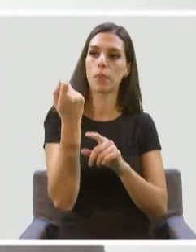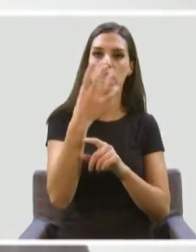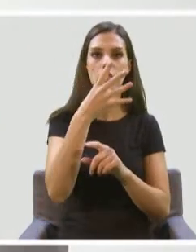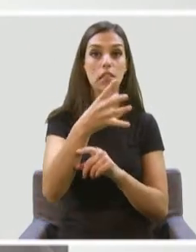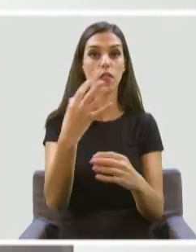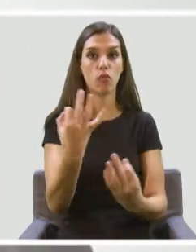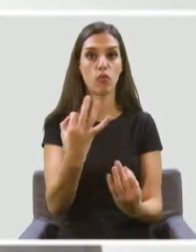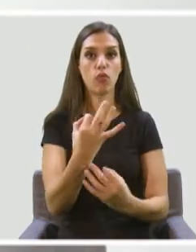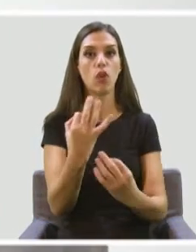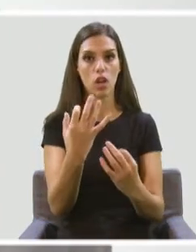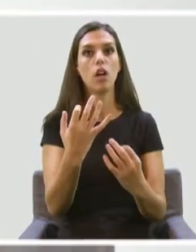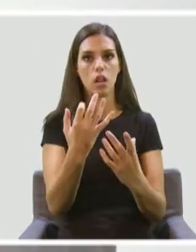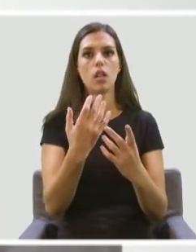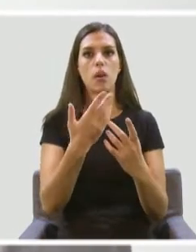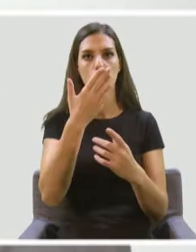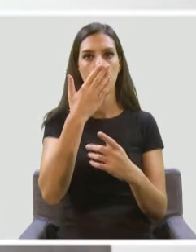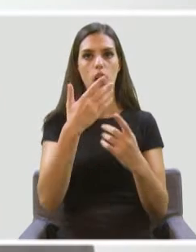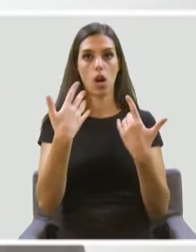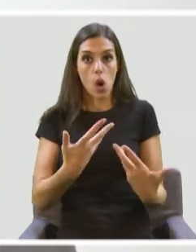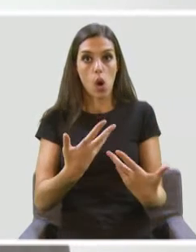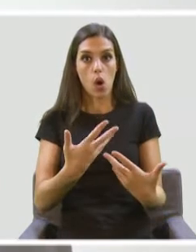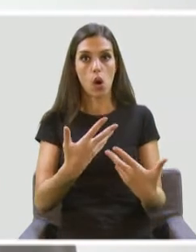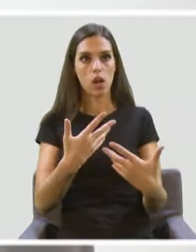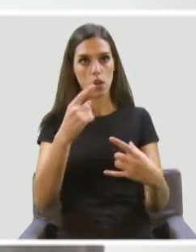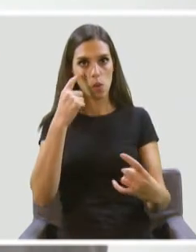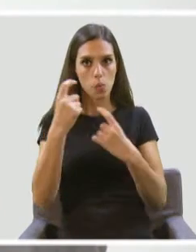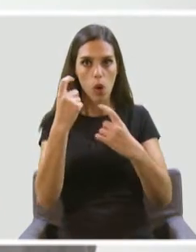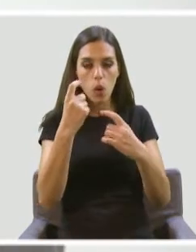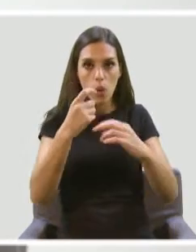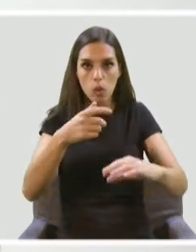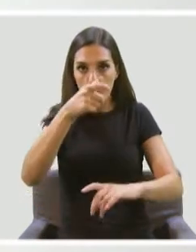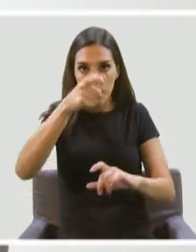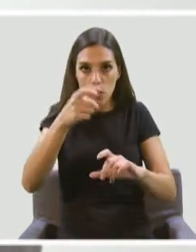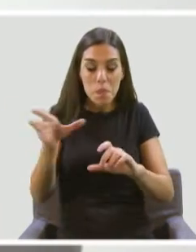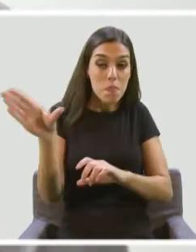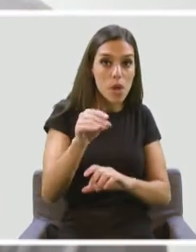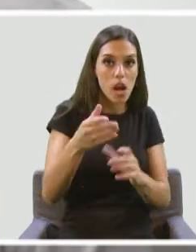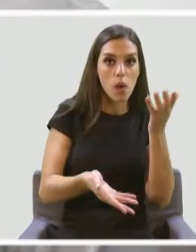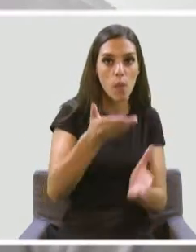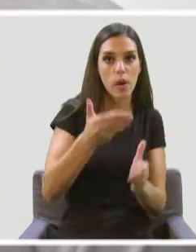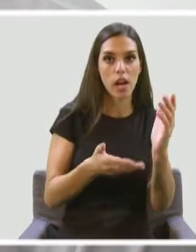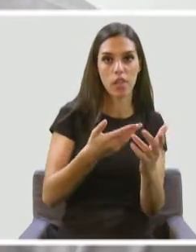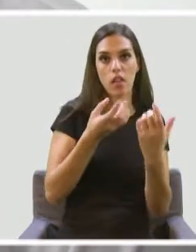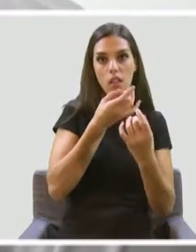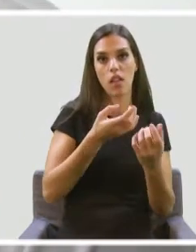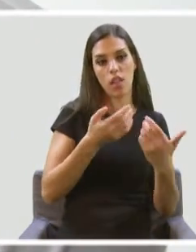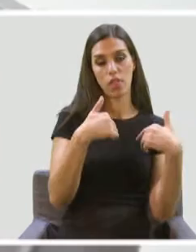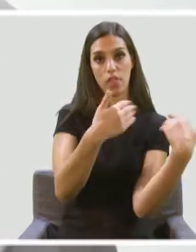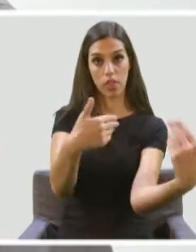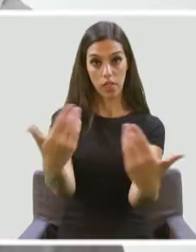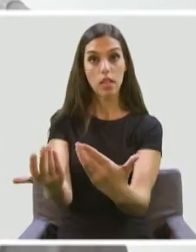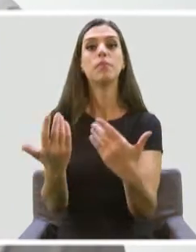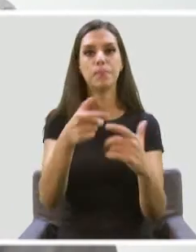este indicador que até há bocado foi dito, que temos uma procura 10 vezes superior à oferta, realmente mostra isto mesmo, mostra que as pessoas